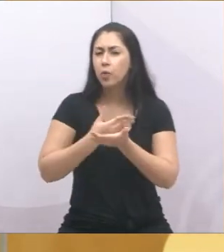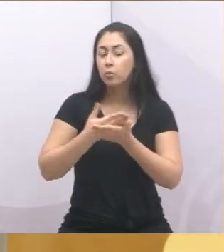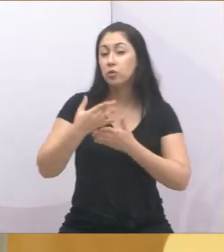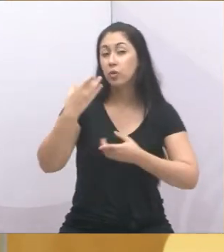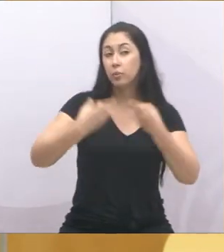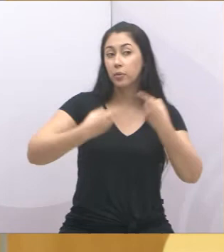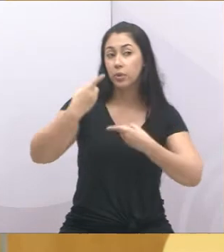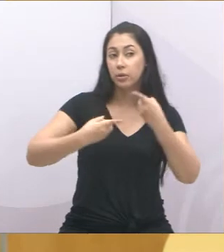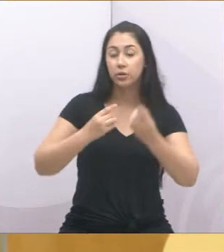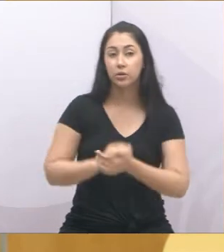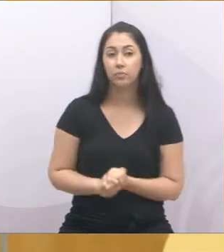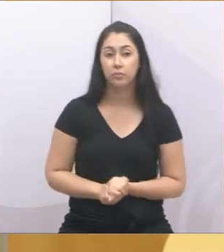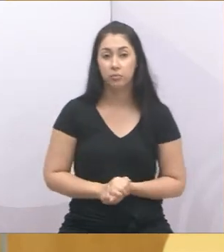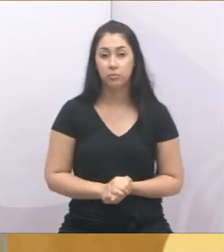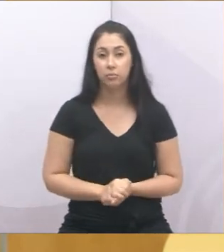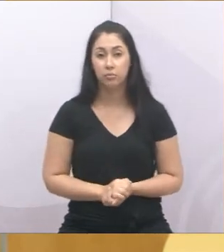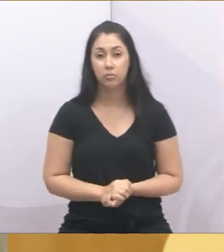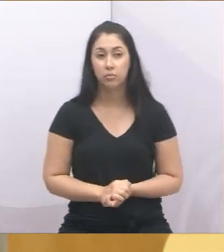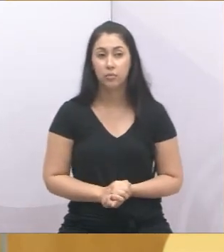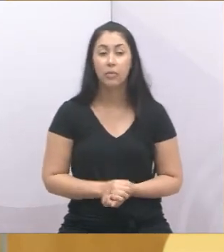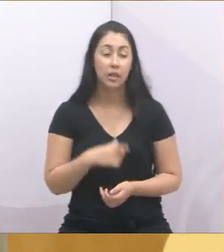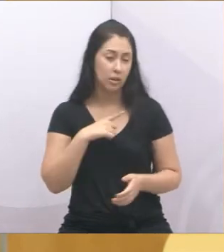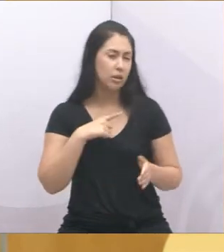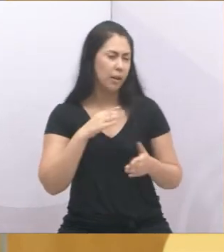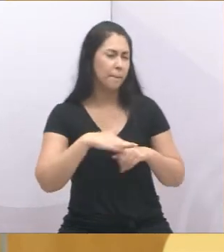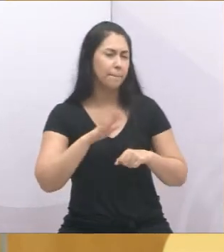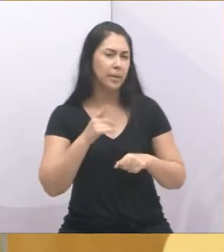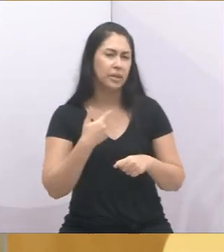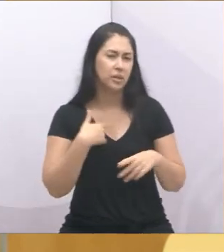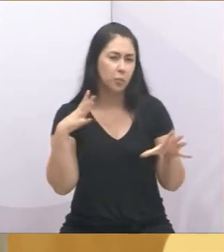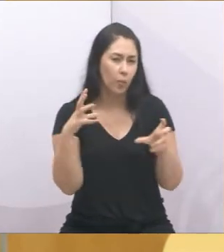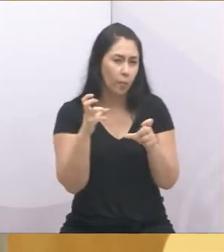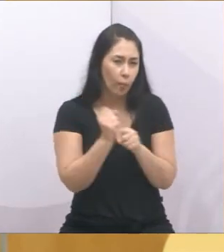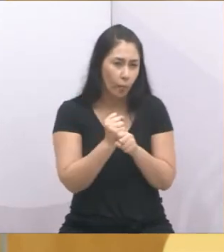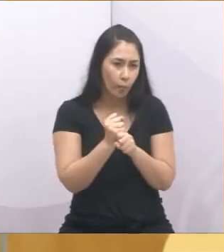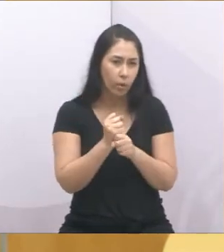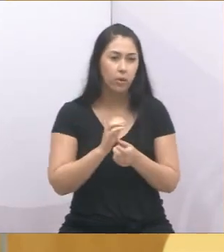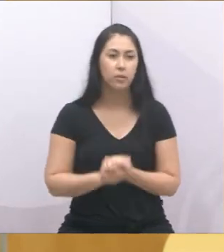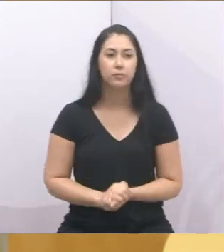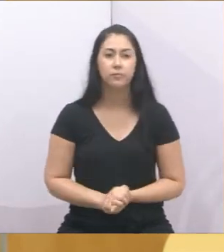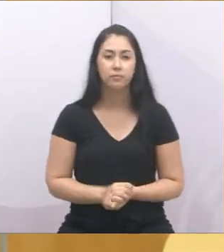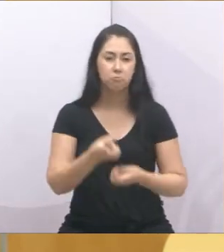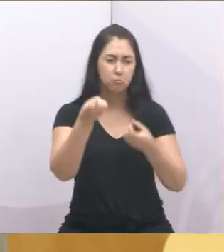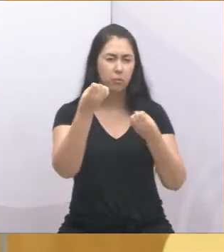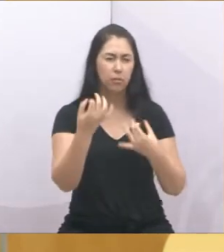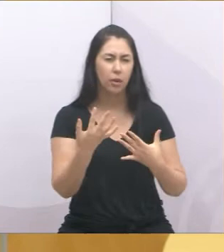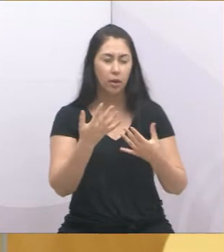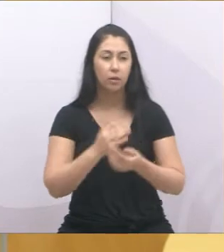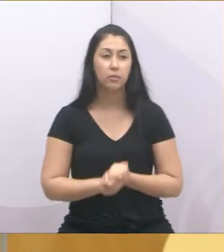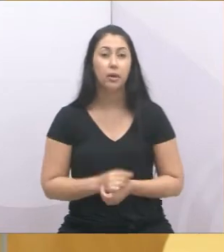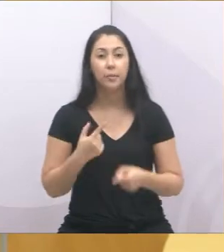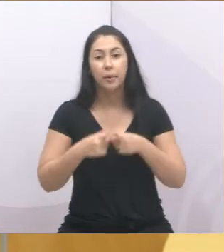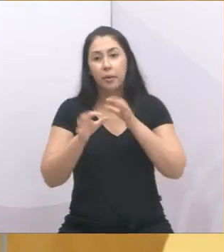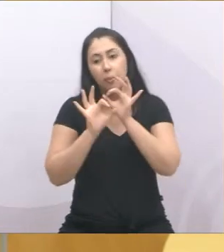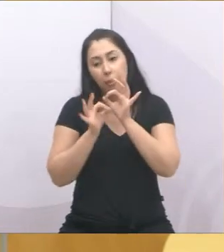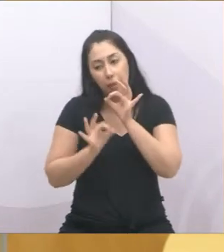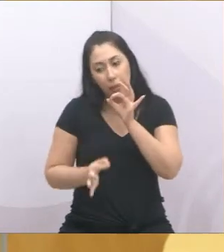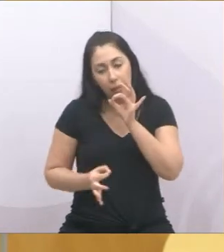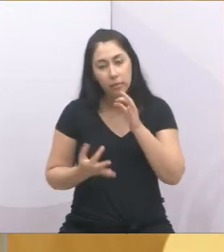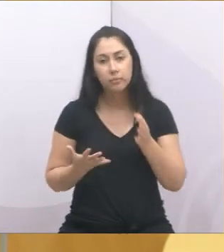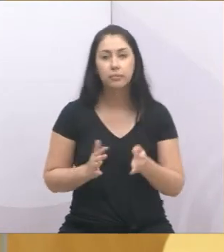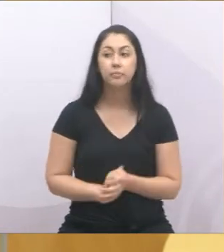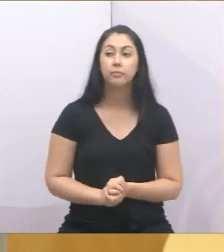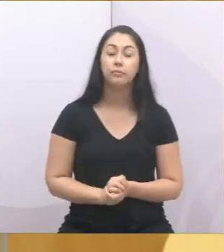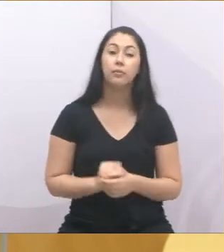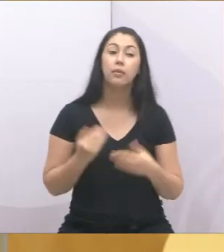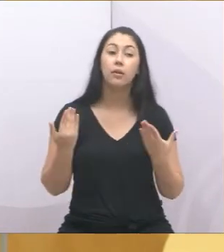Se você entrar lá no Catecismo, você vai ver. Tem mais coisas aqui, eu vou resumir um pouco aqui, para poder não ficar muito comprido, senão não dá tempo por causa do horário.